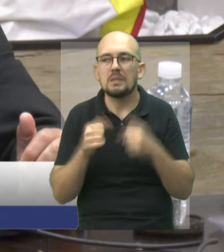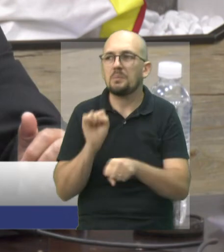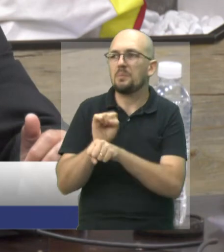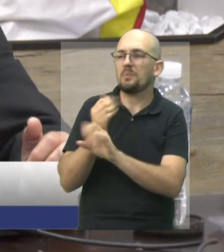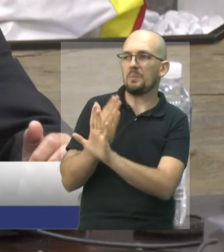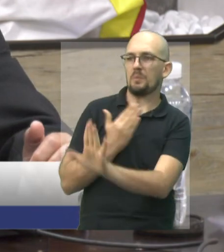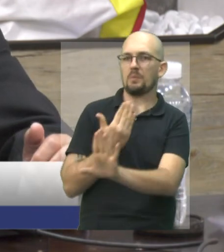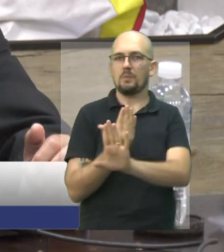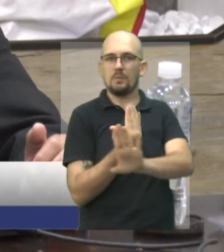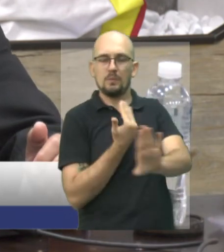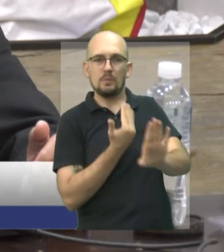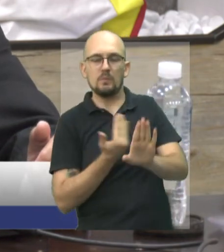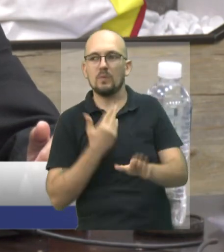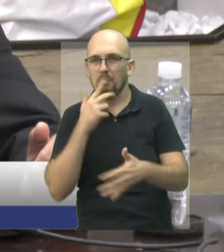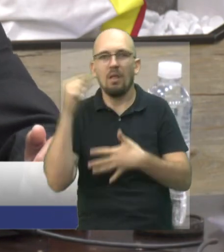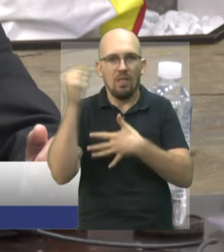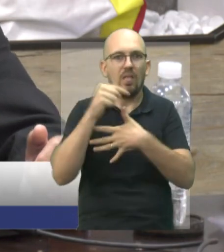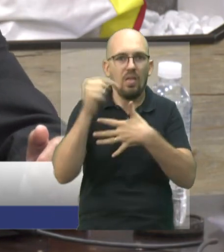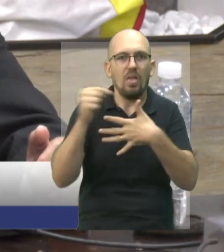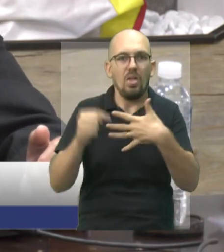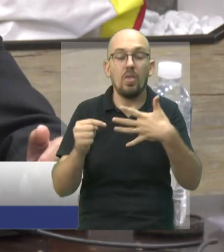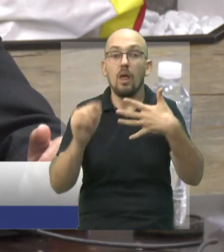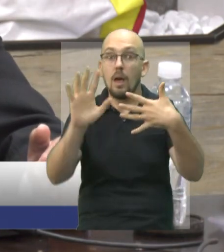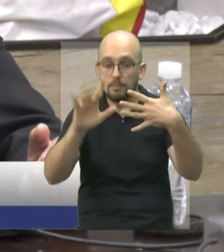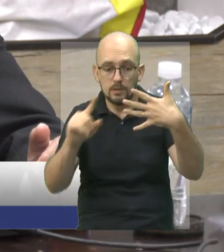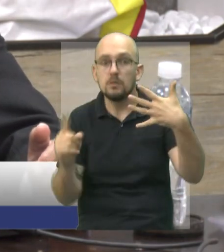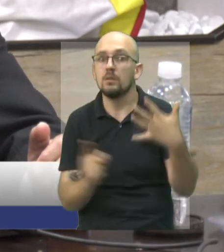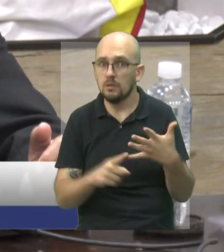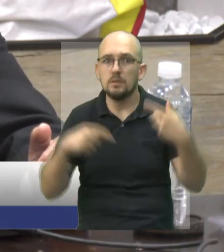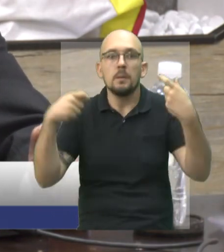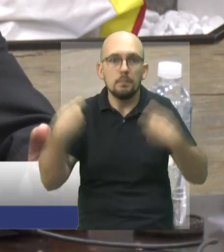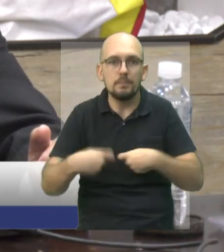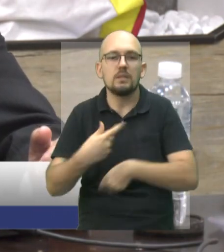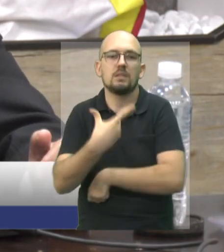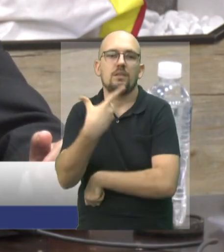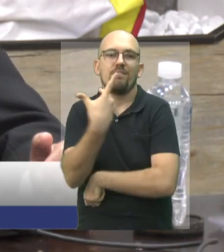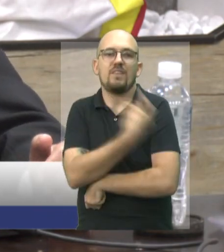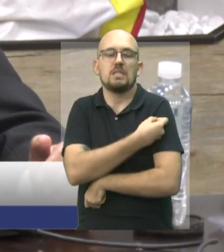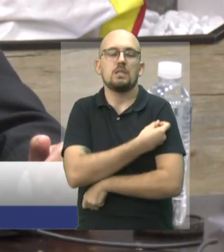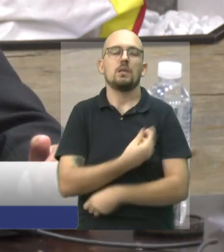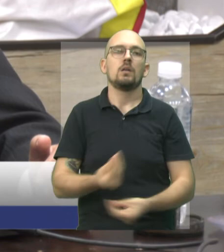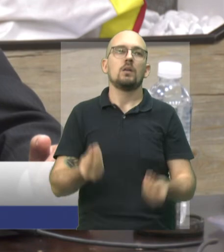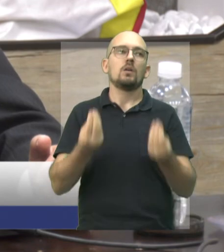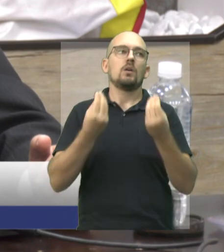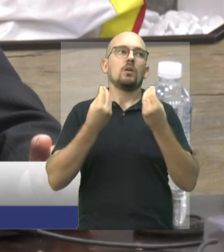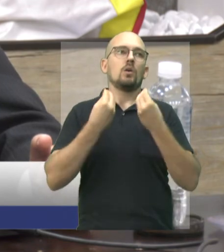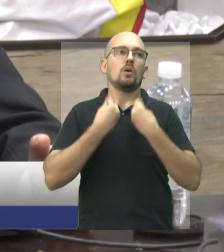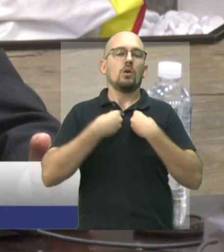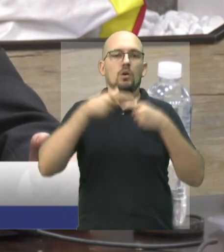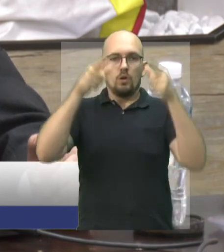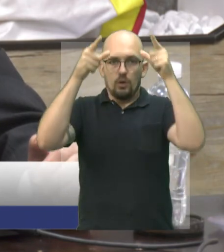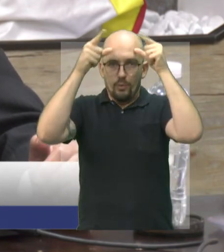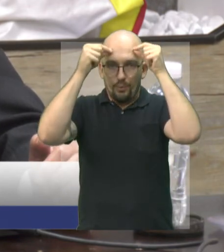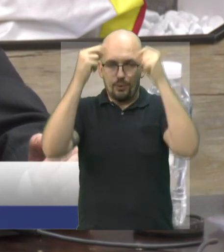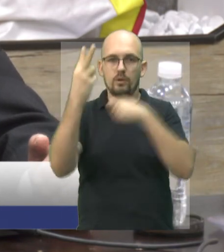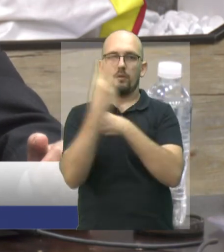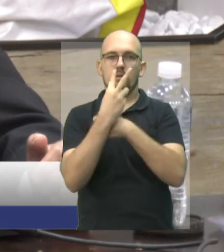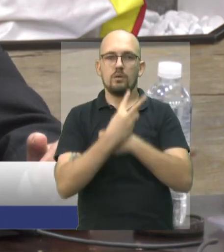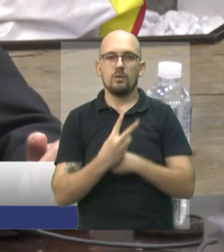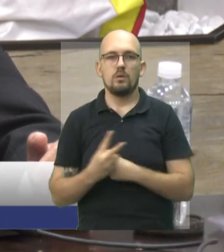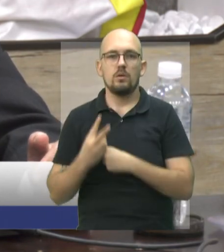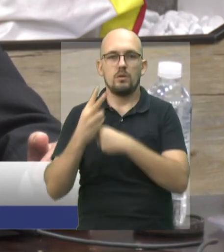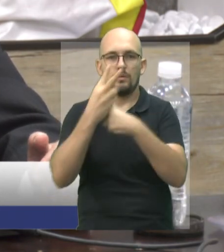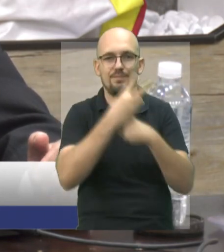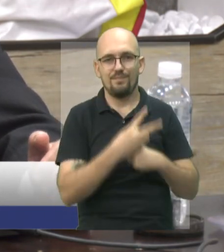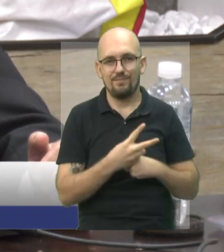isolamento, mas a vacina vai ter que chegar para proteger a nossa célula. E fazendo um